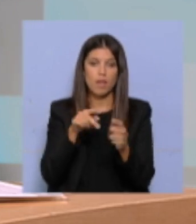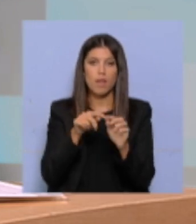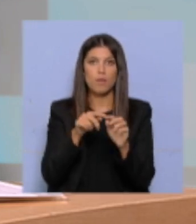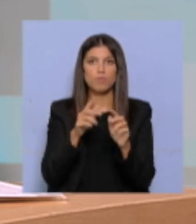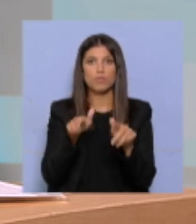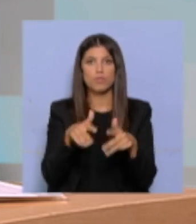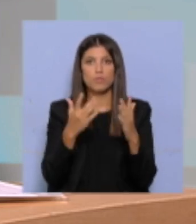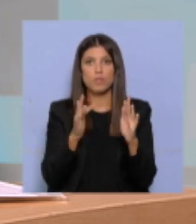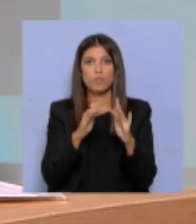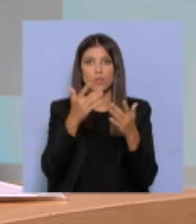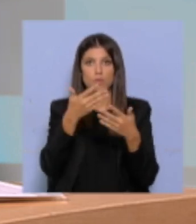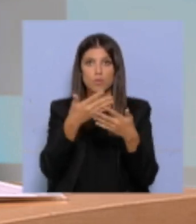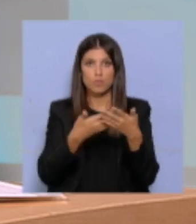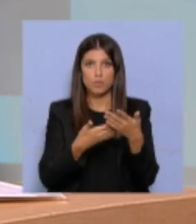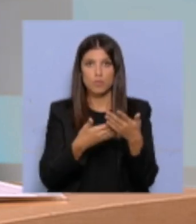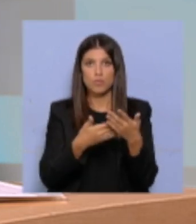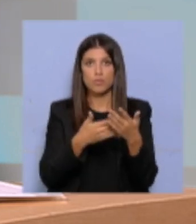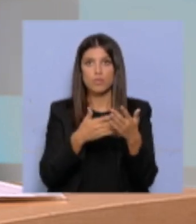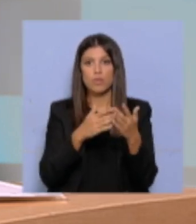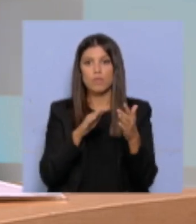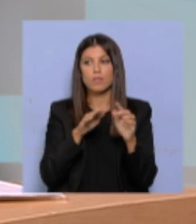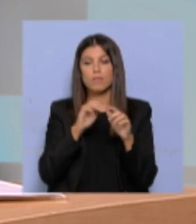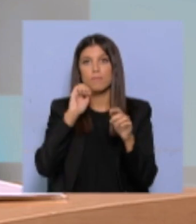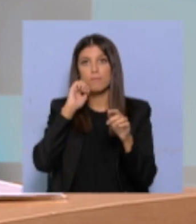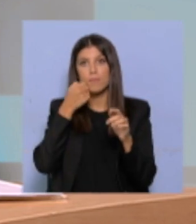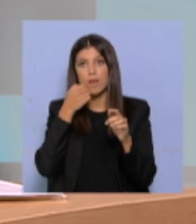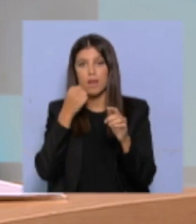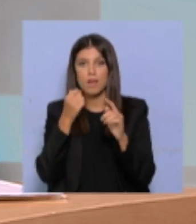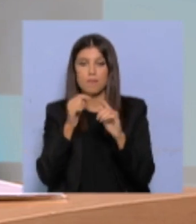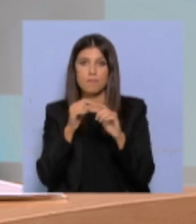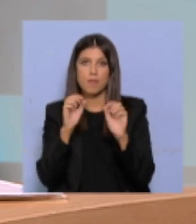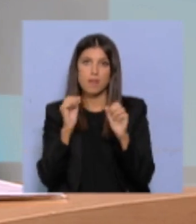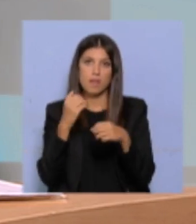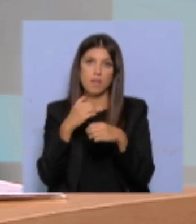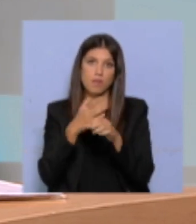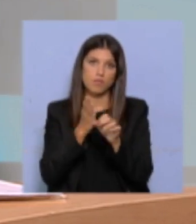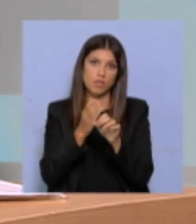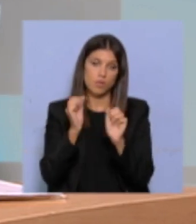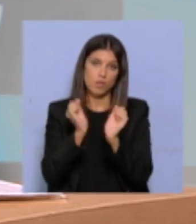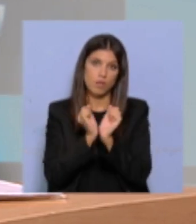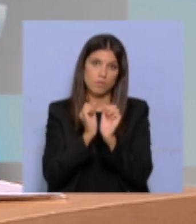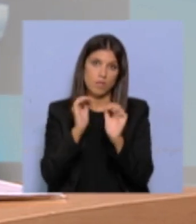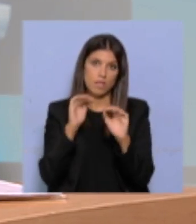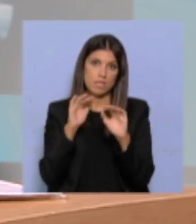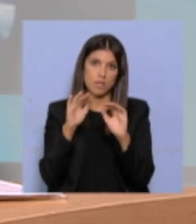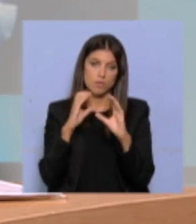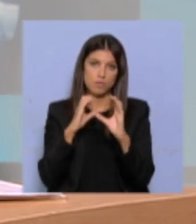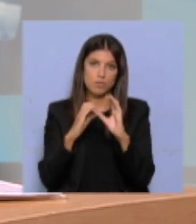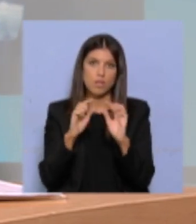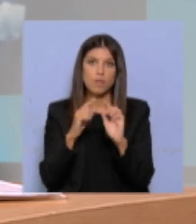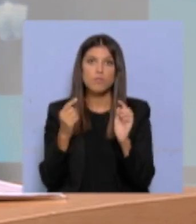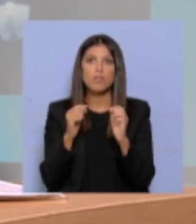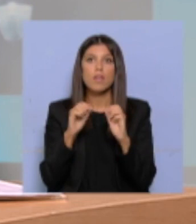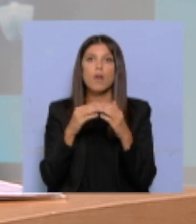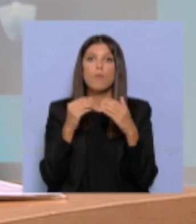a sustentabilidade dos órgãos de comunicação social, que ainda é reduzida e ainda é o produto em papel, o produto impresso,